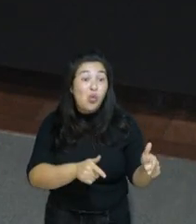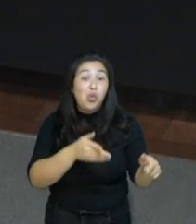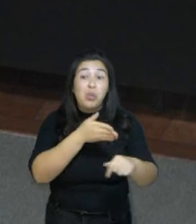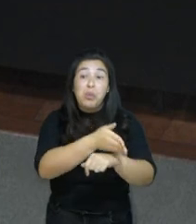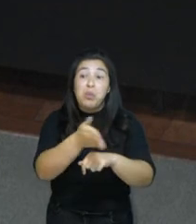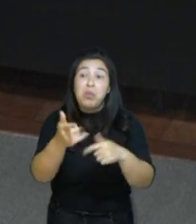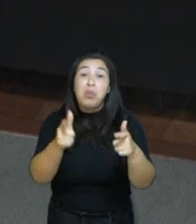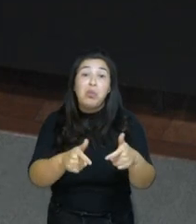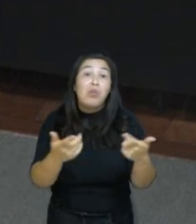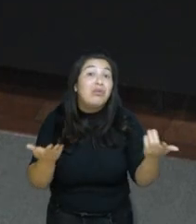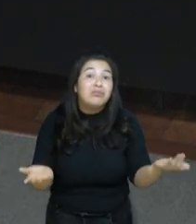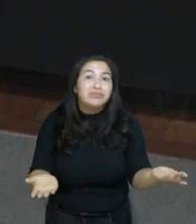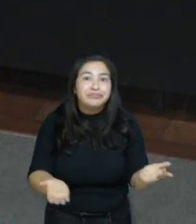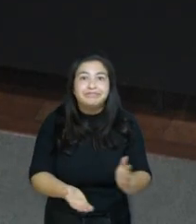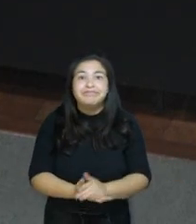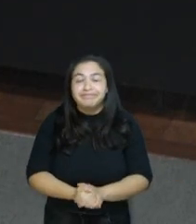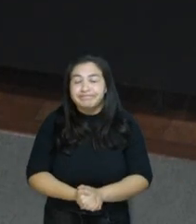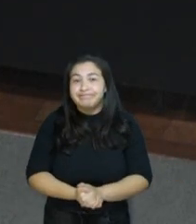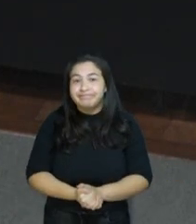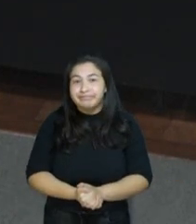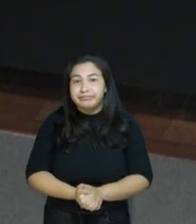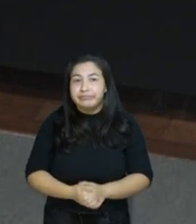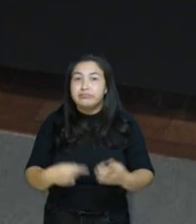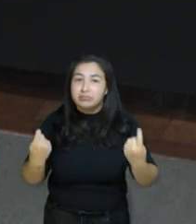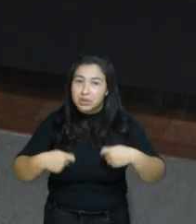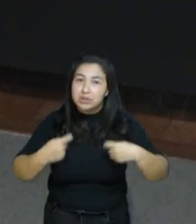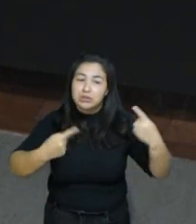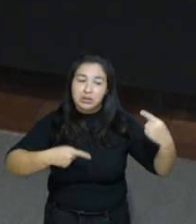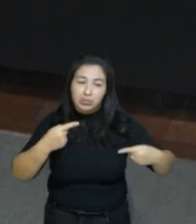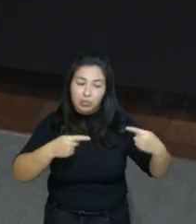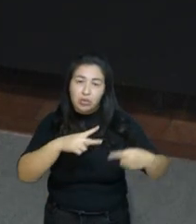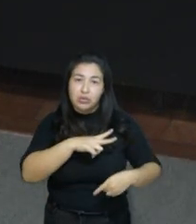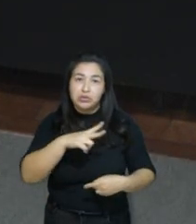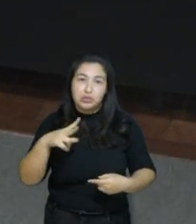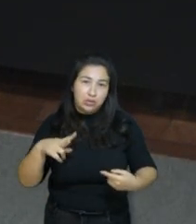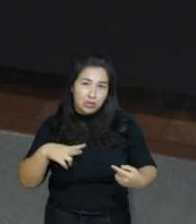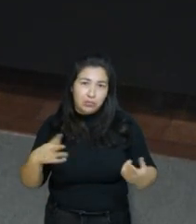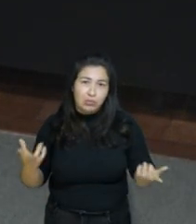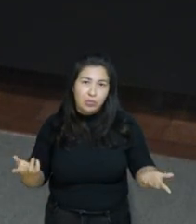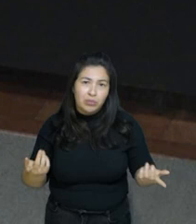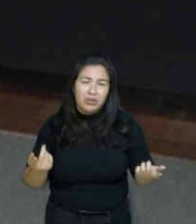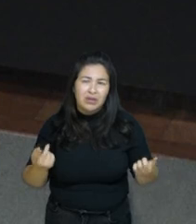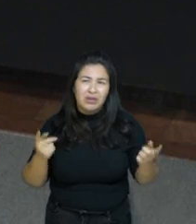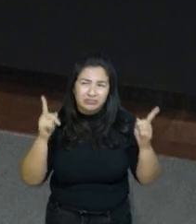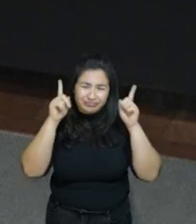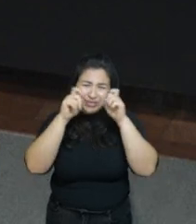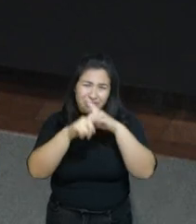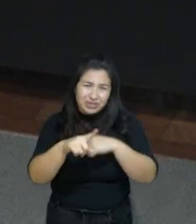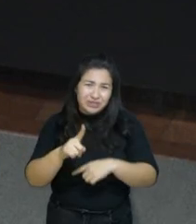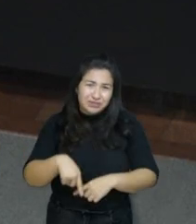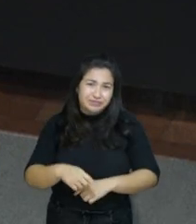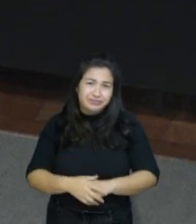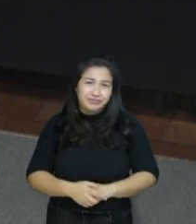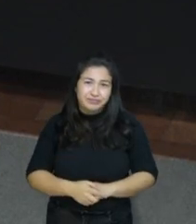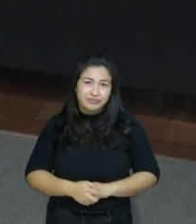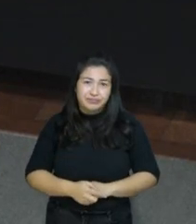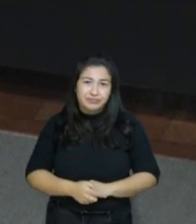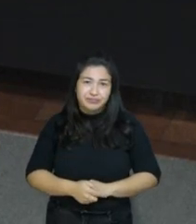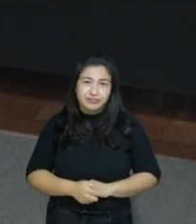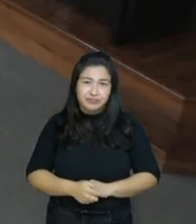Né? Certo? Então, aí tem que ter políticas públicas, entende? É complicado.